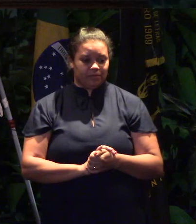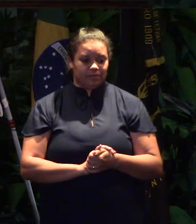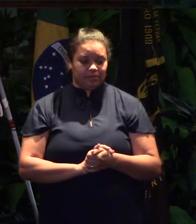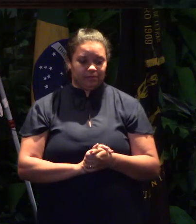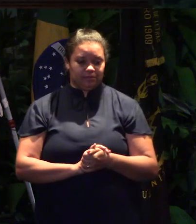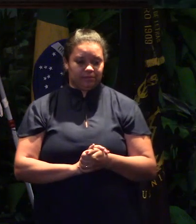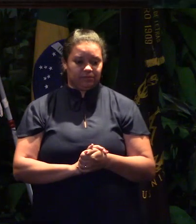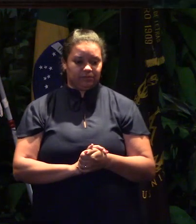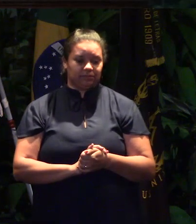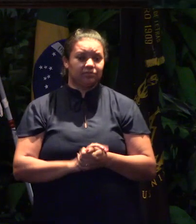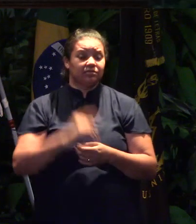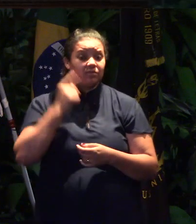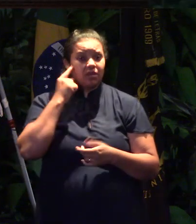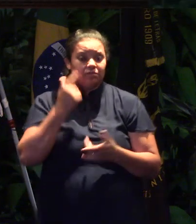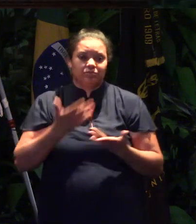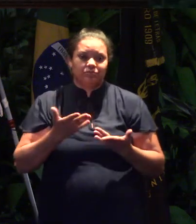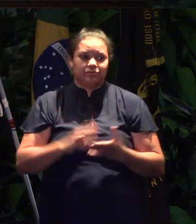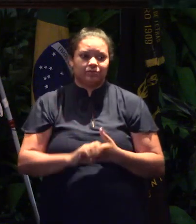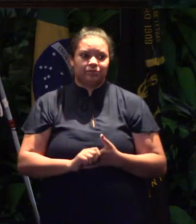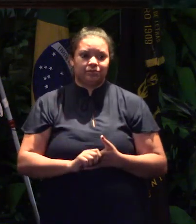Né? Eu acho que é isso, gente.